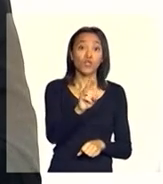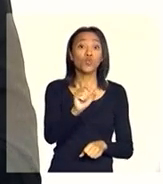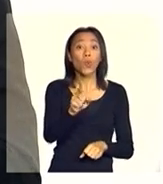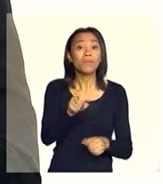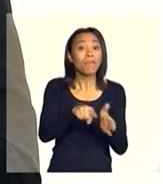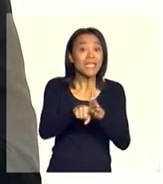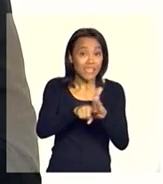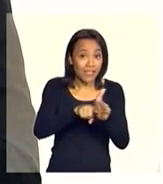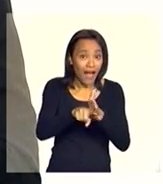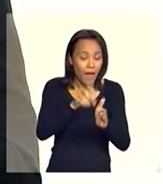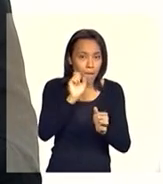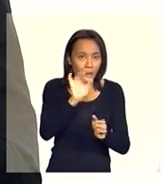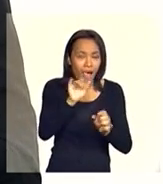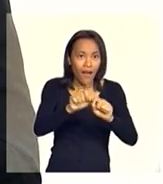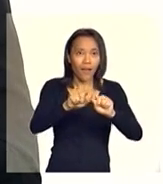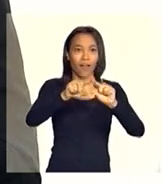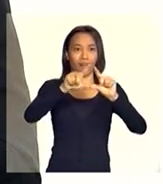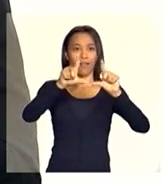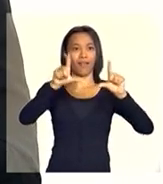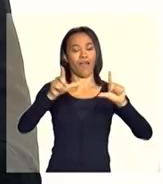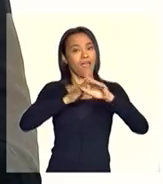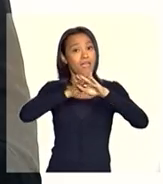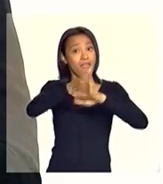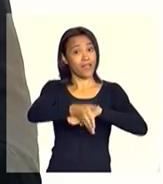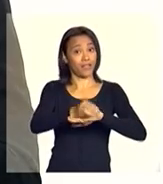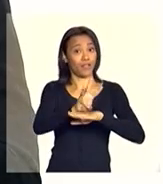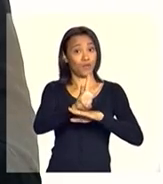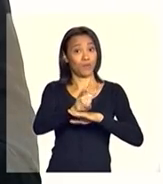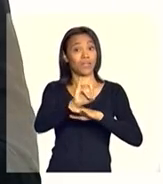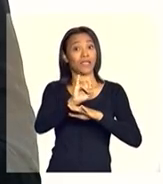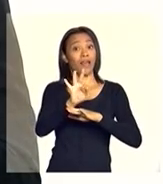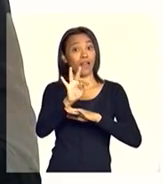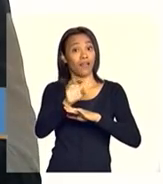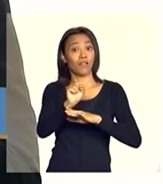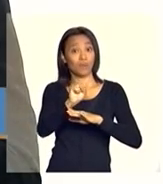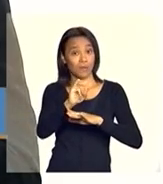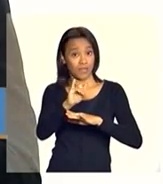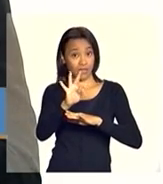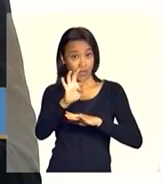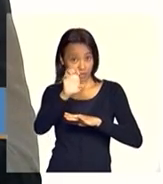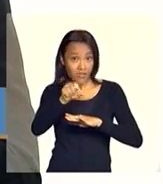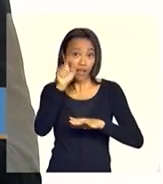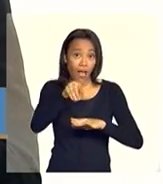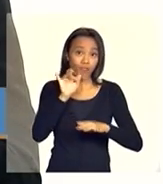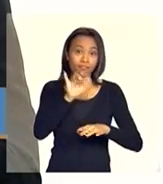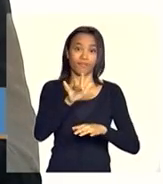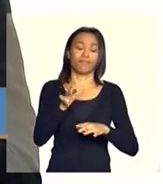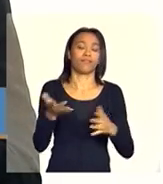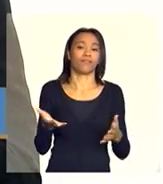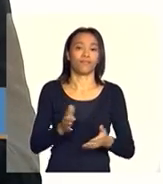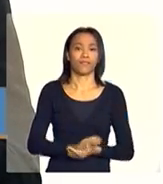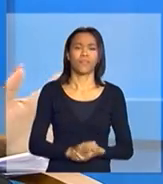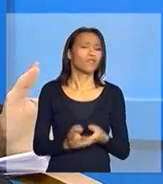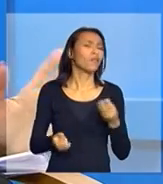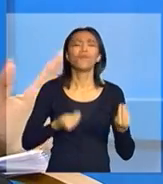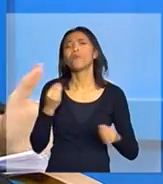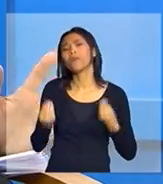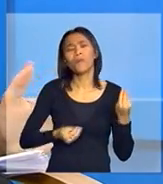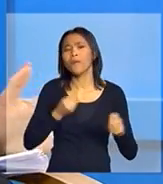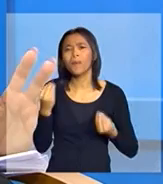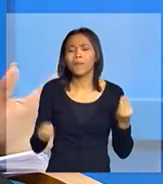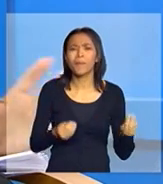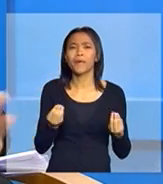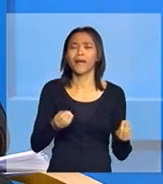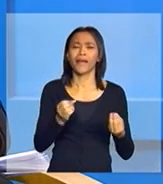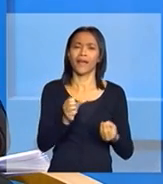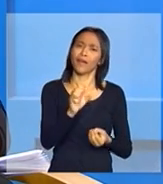primeiro link que aparece ele tá o nosso nosso site tá bem indexado é o primeiro link que é o nosso site da Rede suas e como é que são os sites